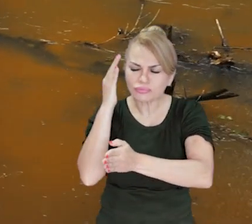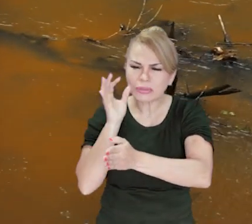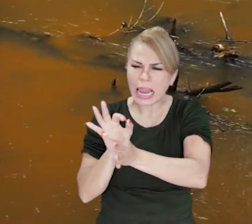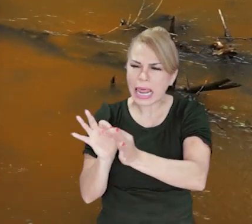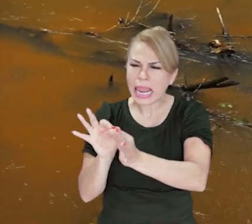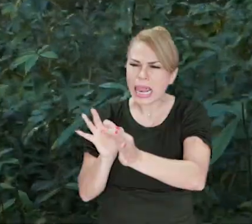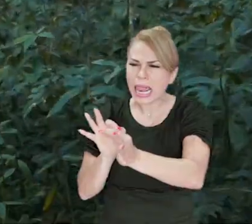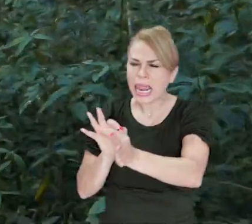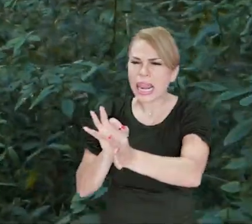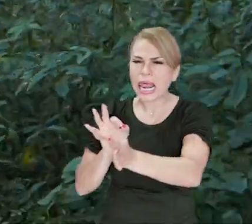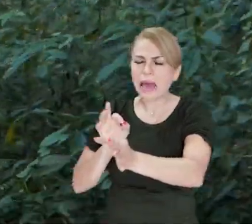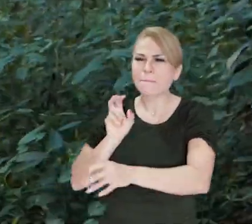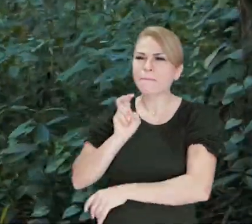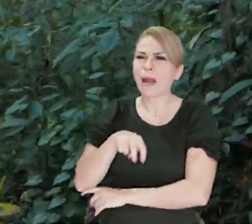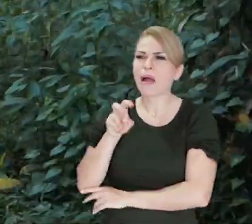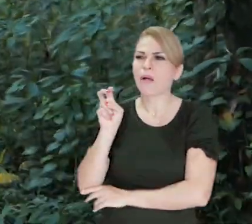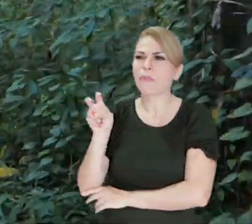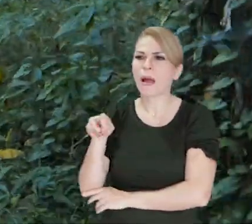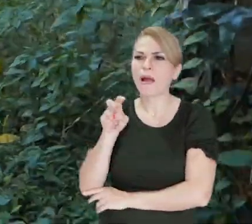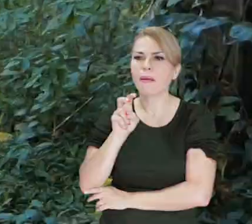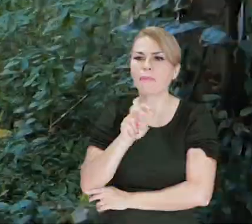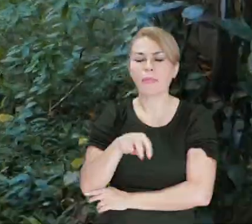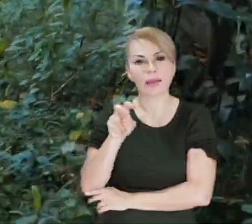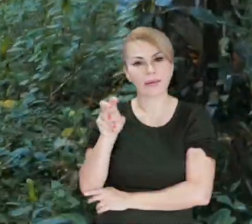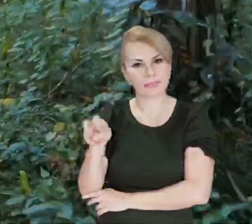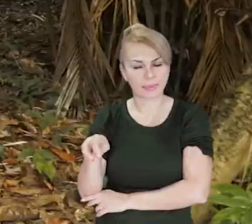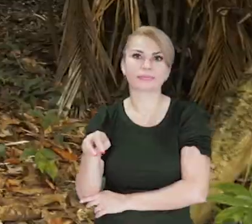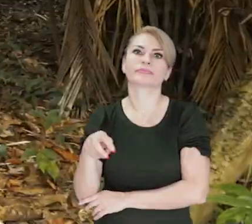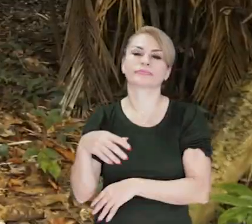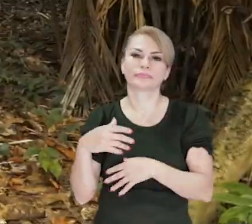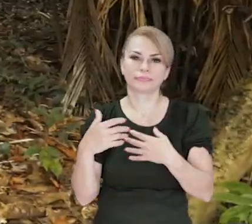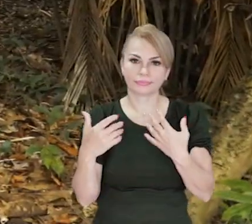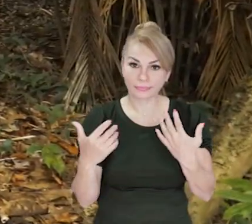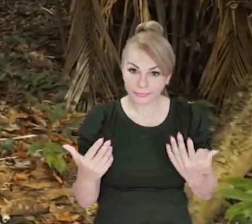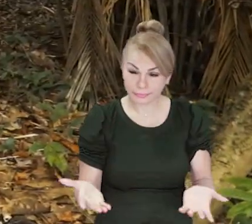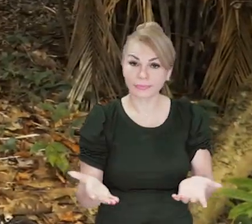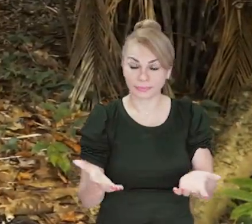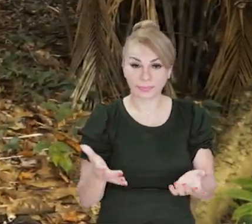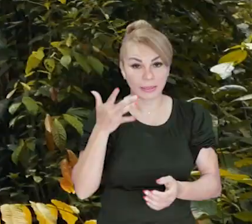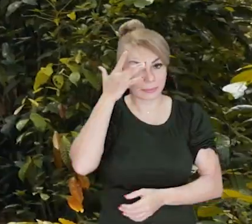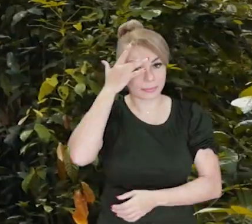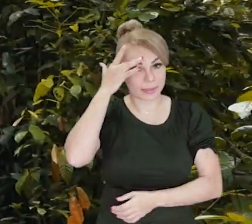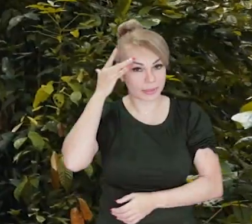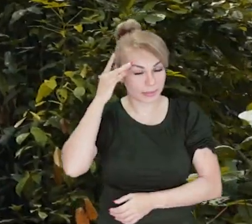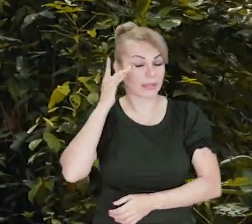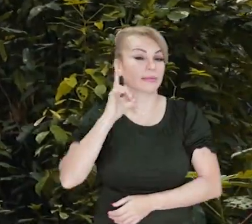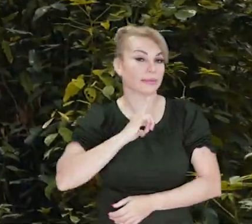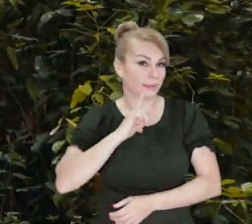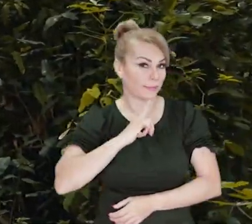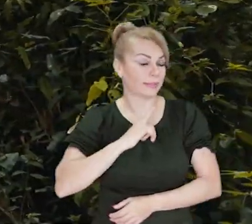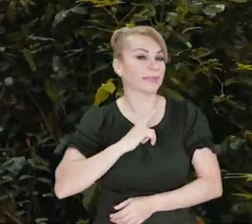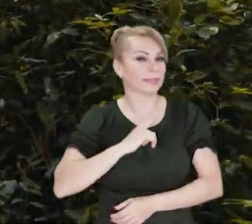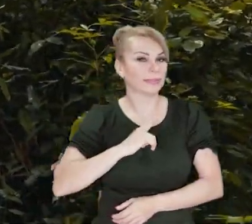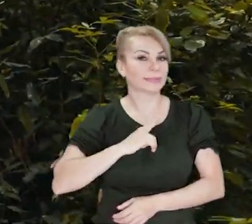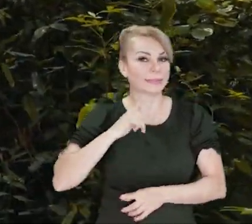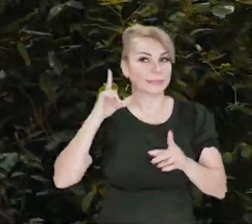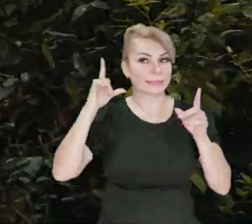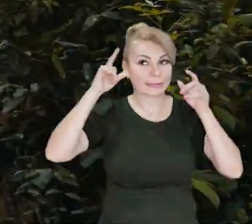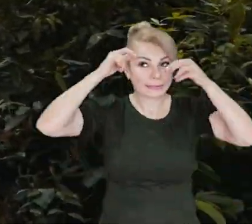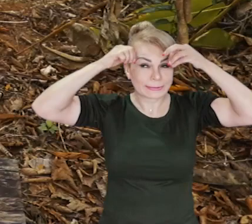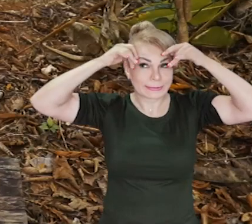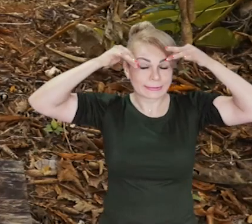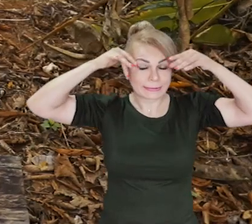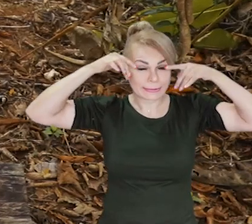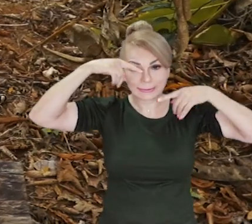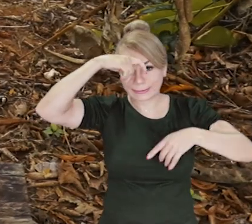tome pernada, pois o ritmo do seu José é constante. O pessoal teve que suar a camisa. 30 minutos depois, mais